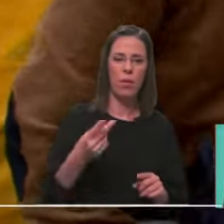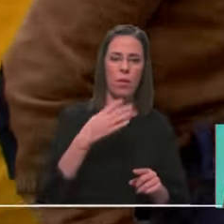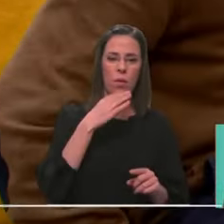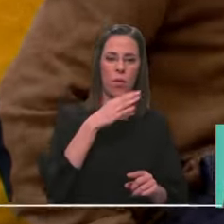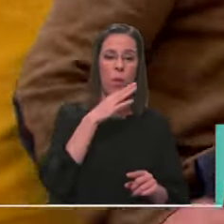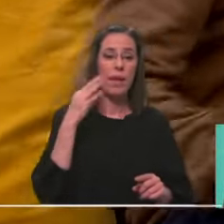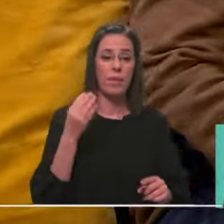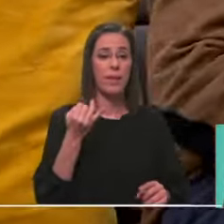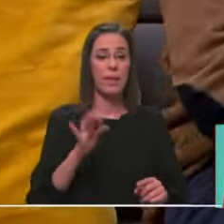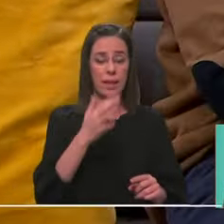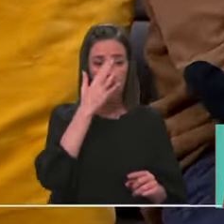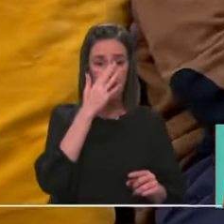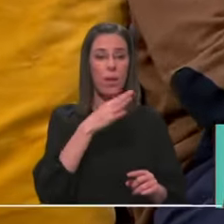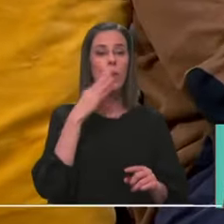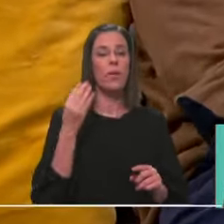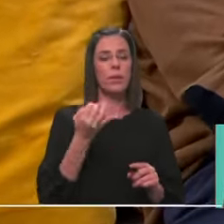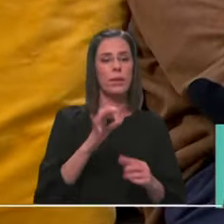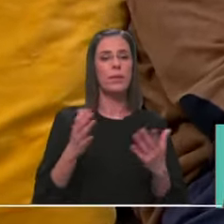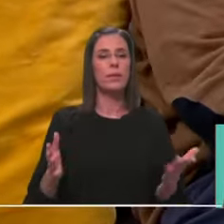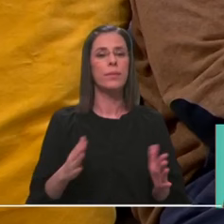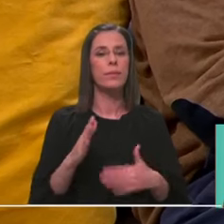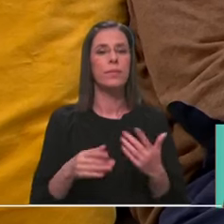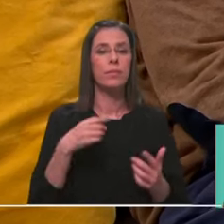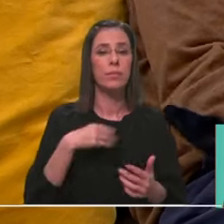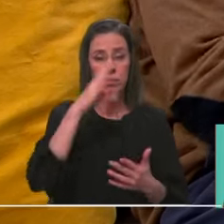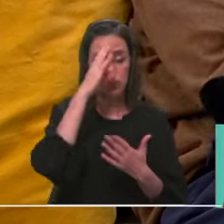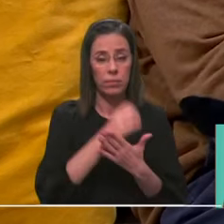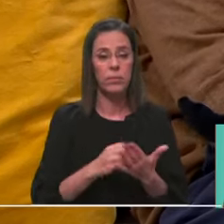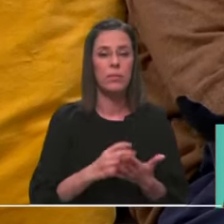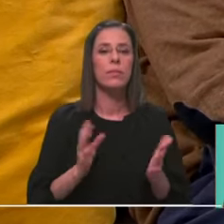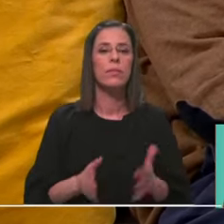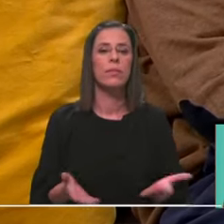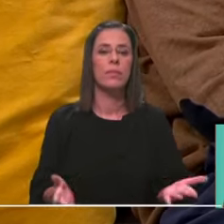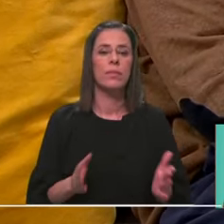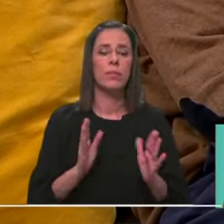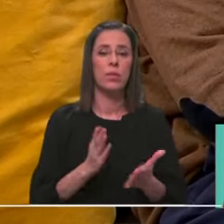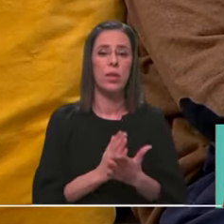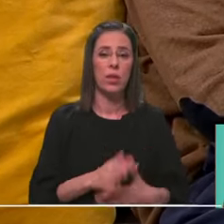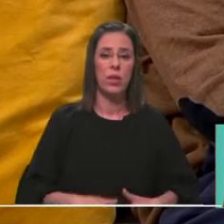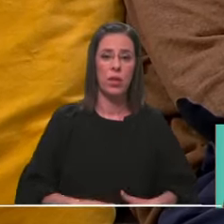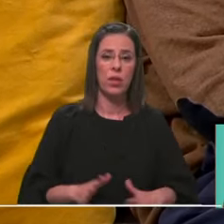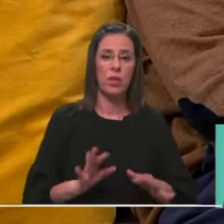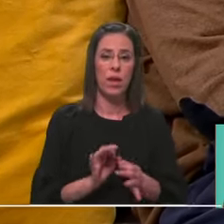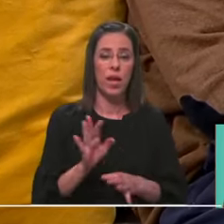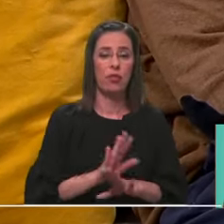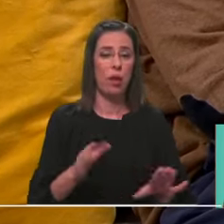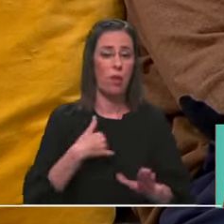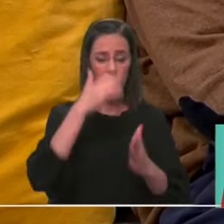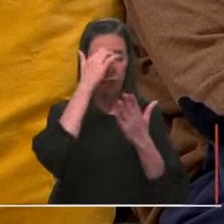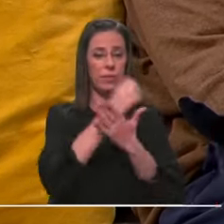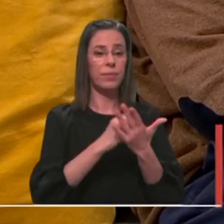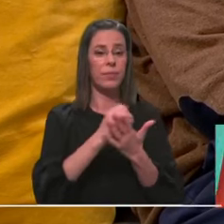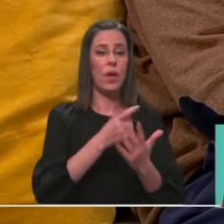aniversário da si não é tivemos no aniversário foi e não sabíamos já tava já tava de o